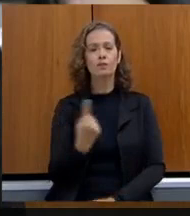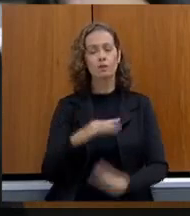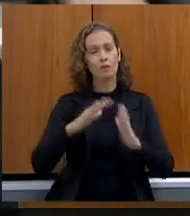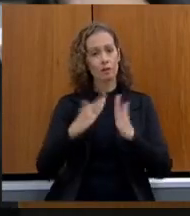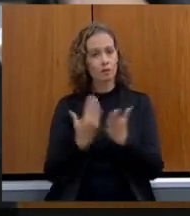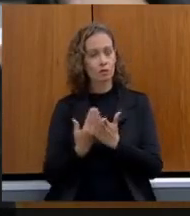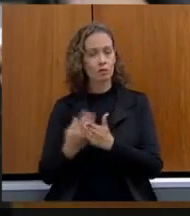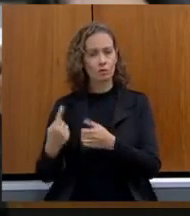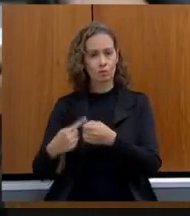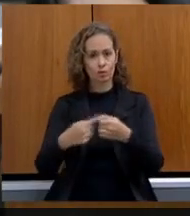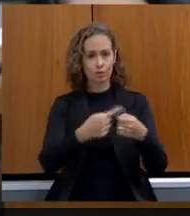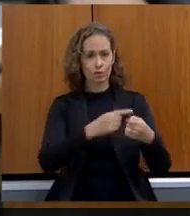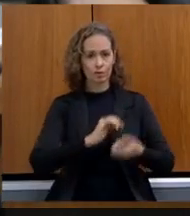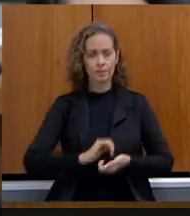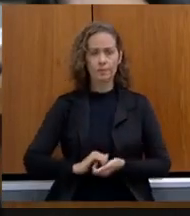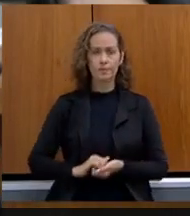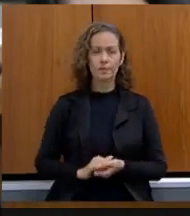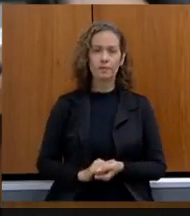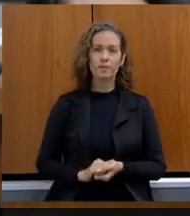município